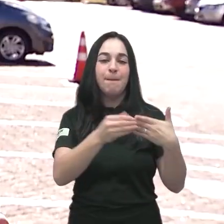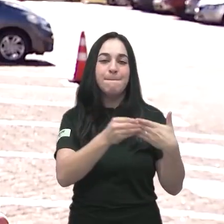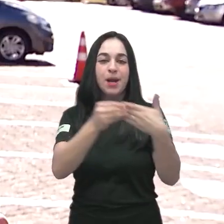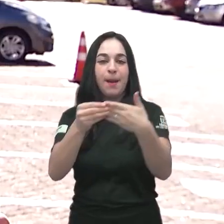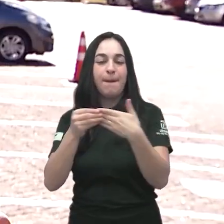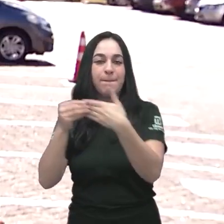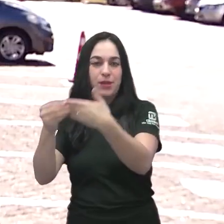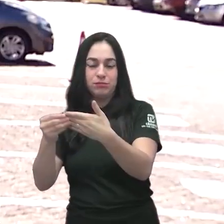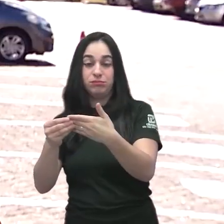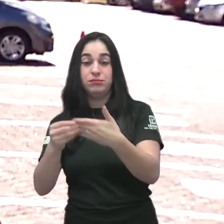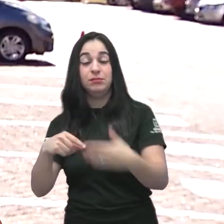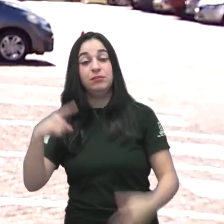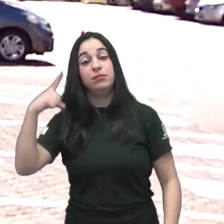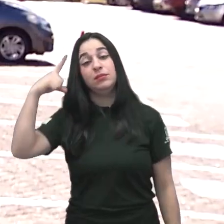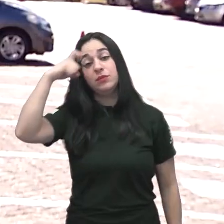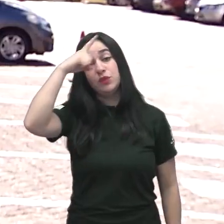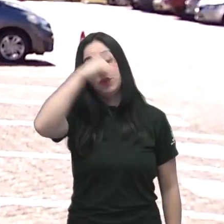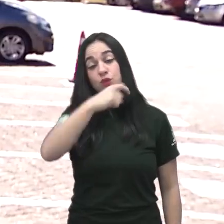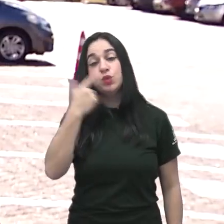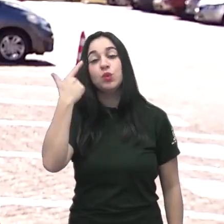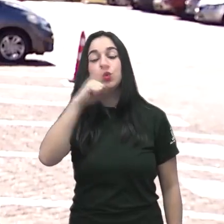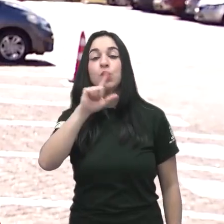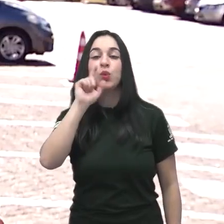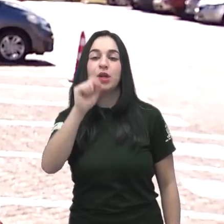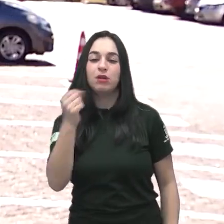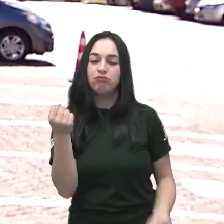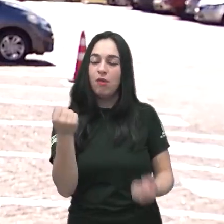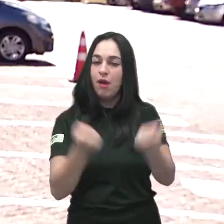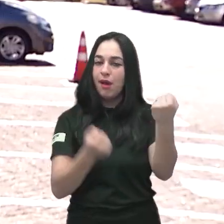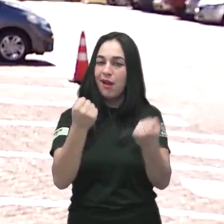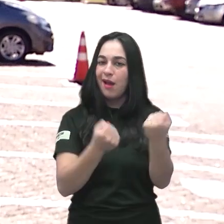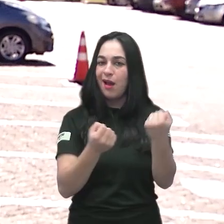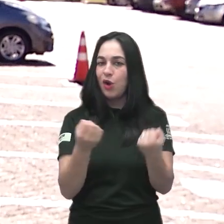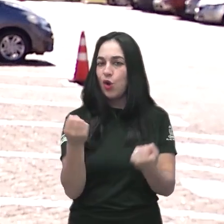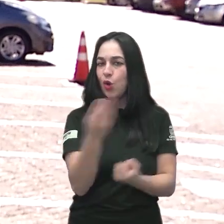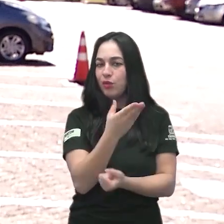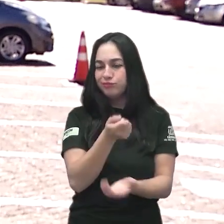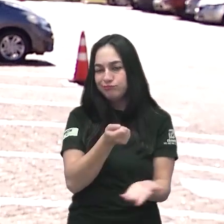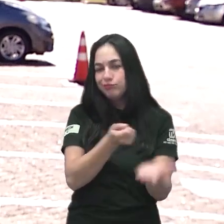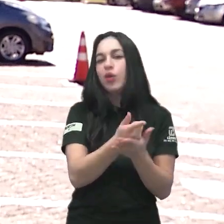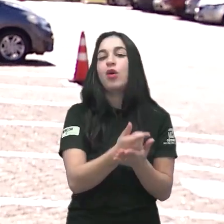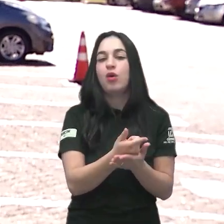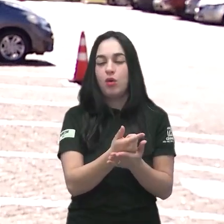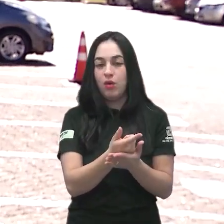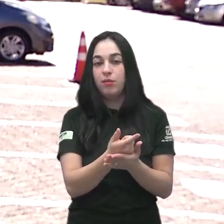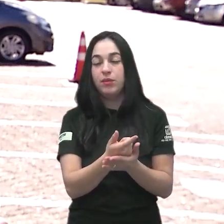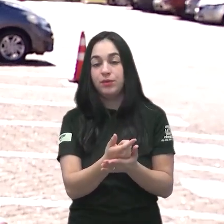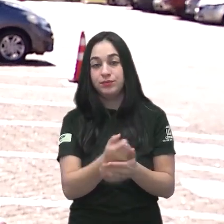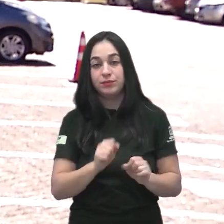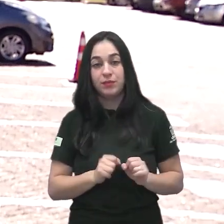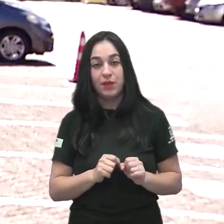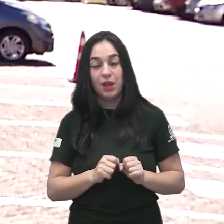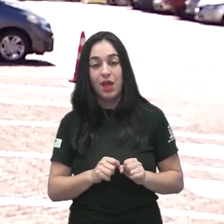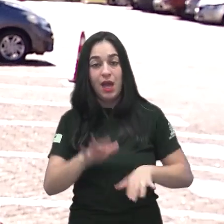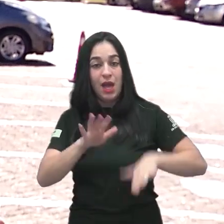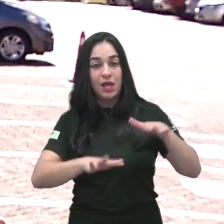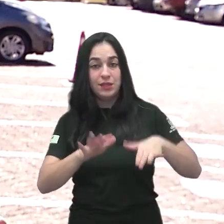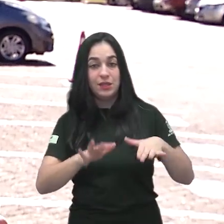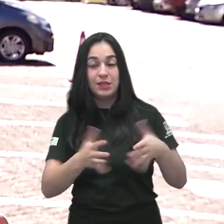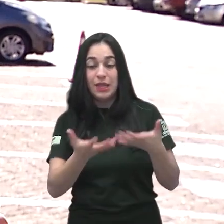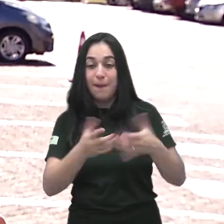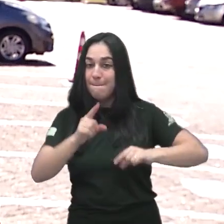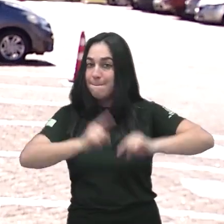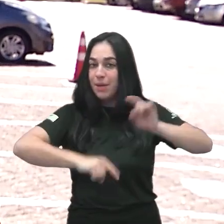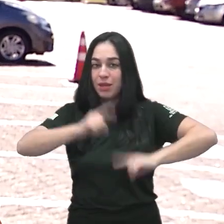pesada, hoje eles têm uma dificuldade muito grande para poder fazer a troca do seu veículo, E isso vai auxiliar. Ou às vezes